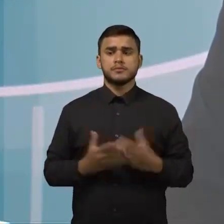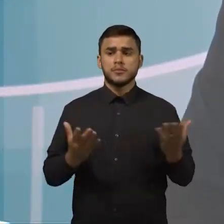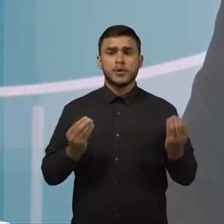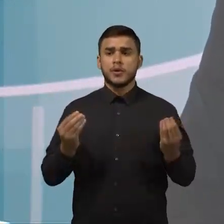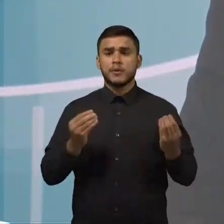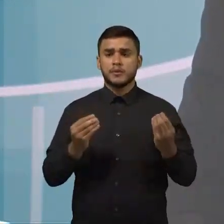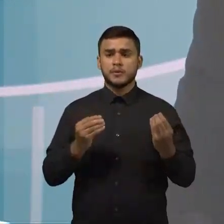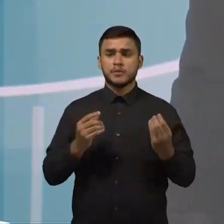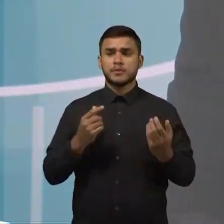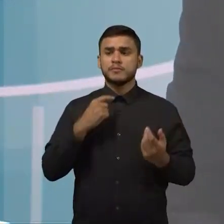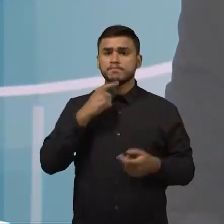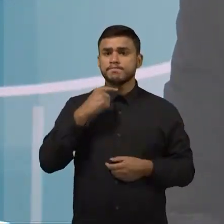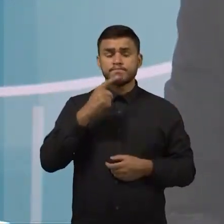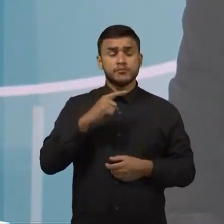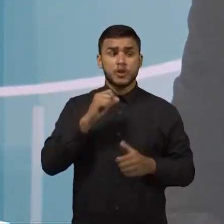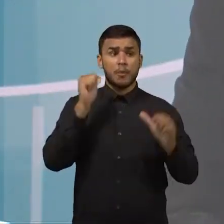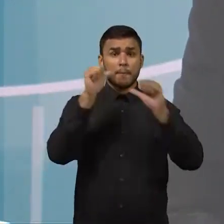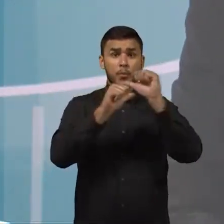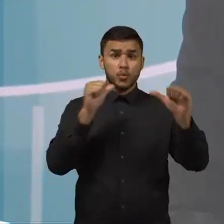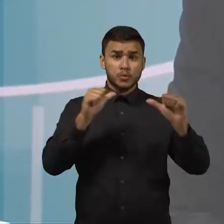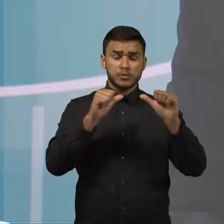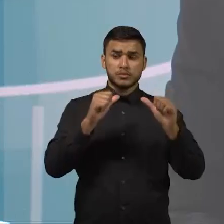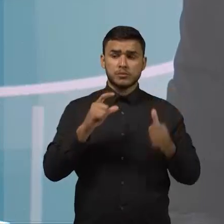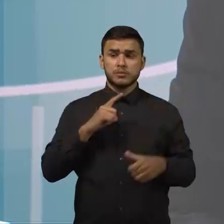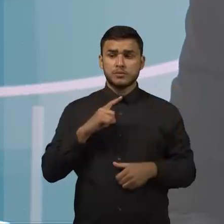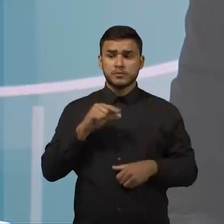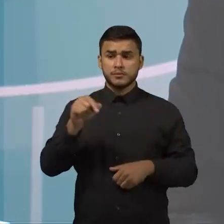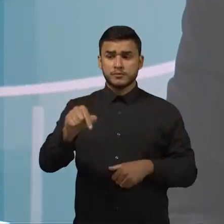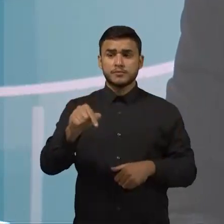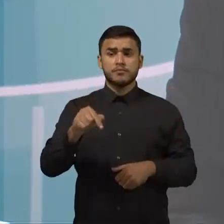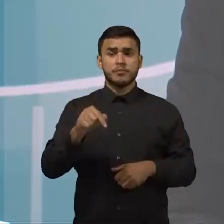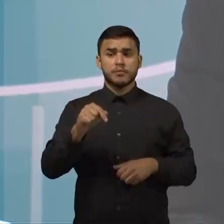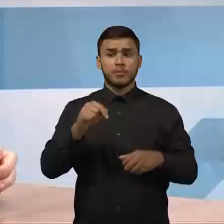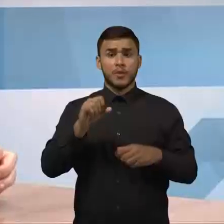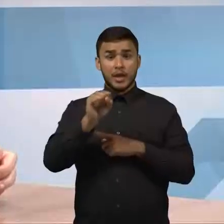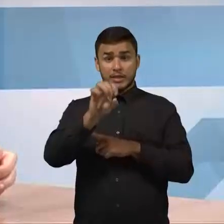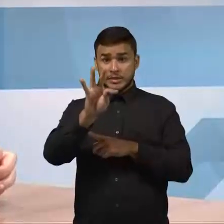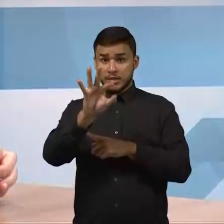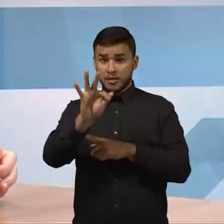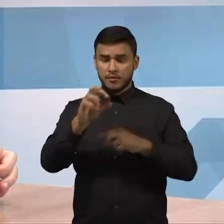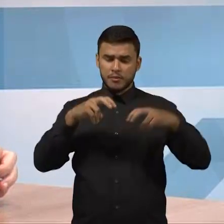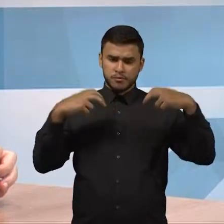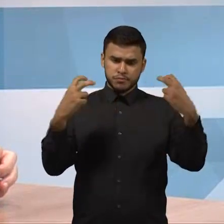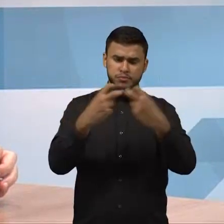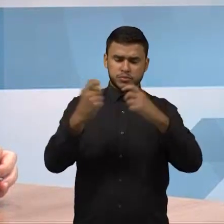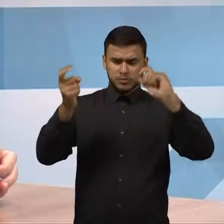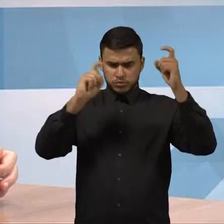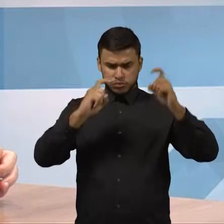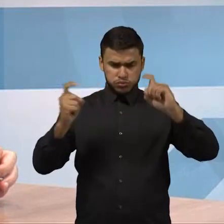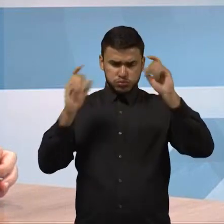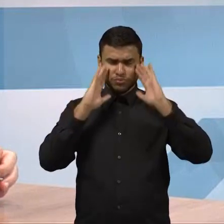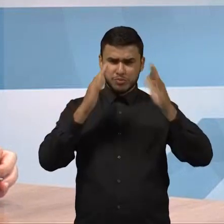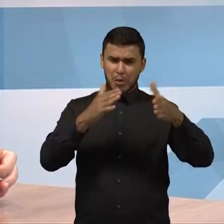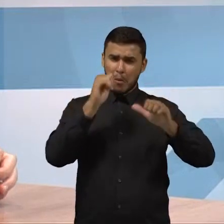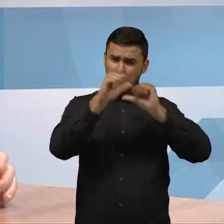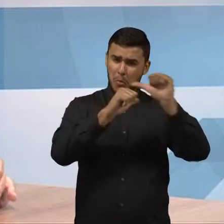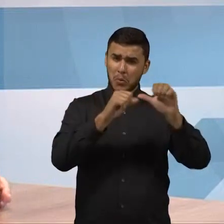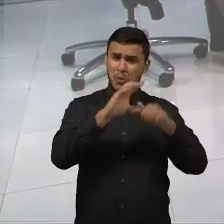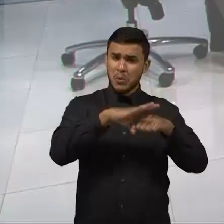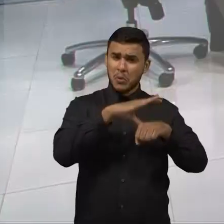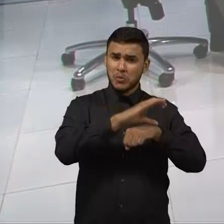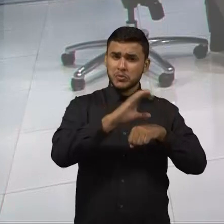modificar. E agora um tribunal, poder constituído, está discutindo essa questão e levantando essa polêmica toda. Isso é preciso a gente situar essa